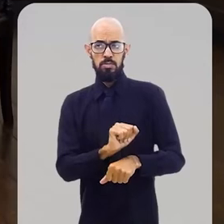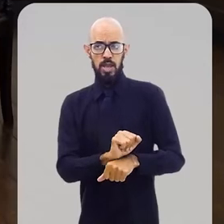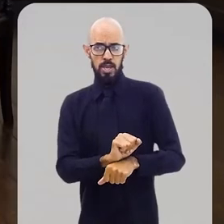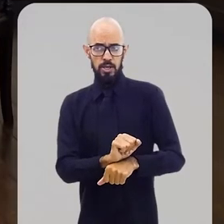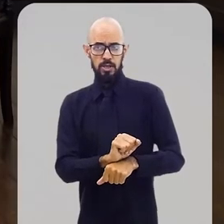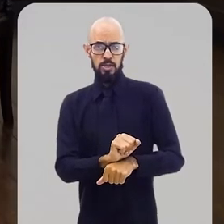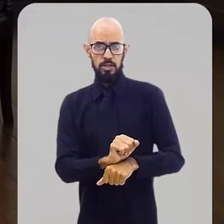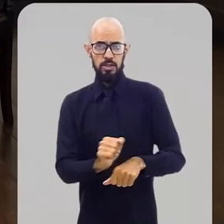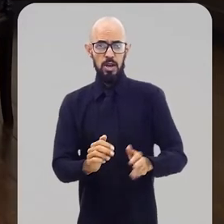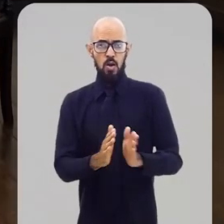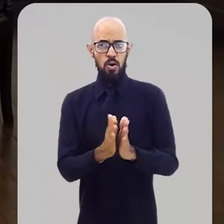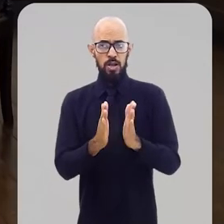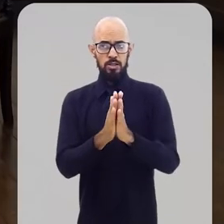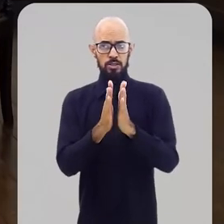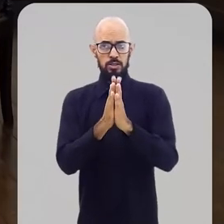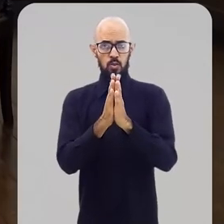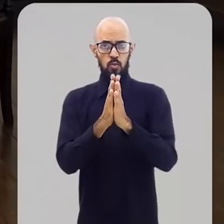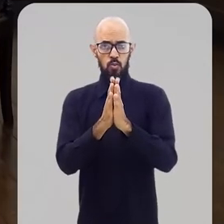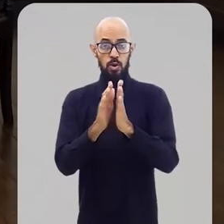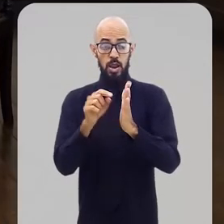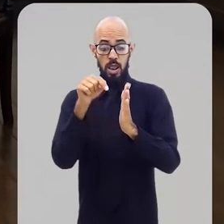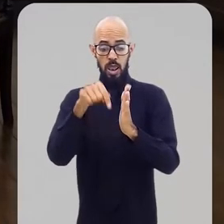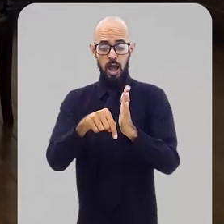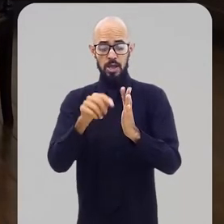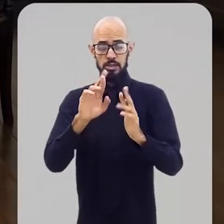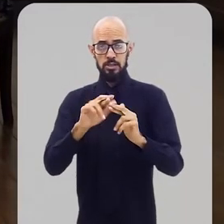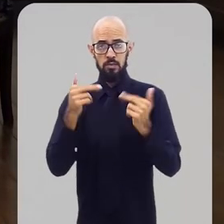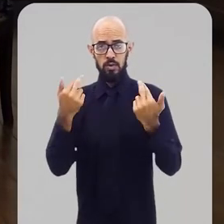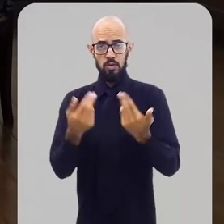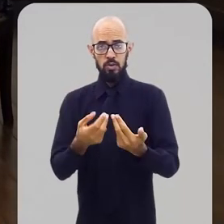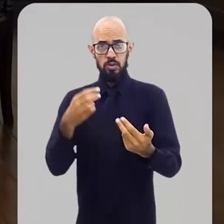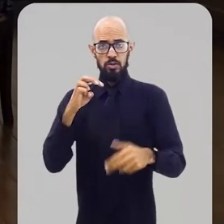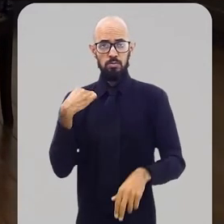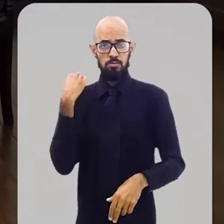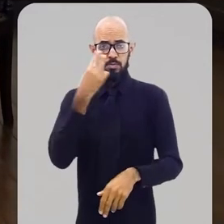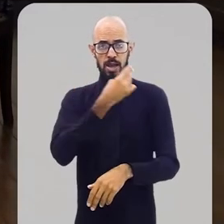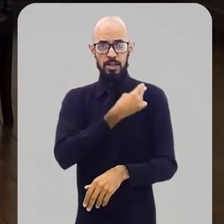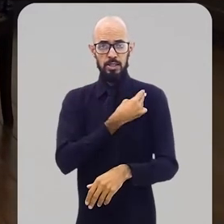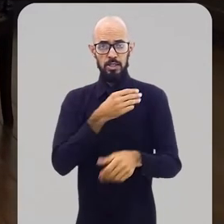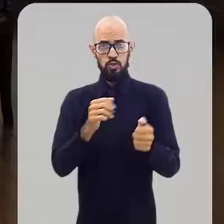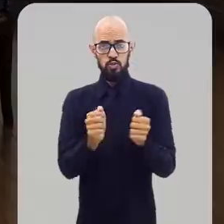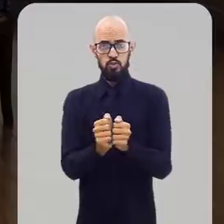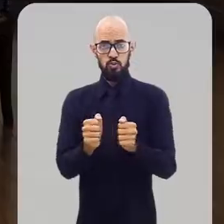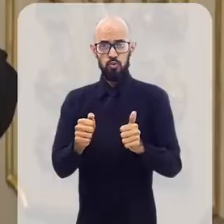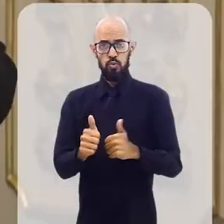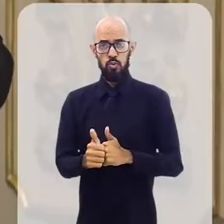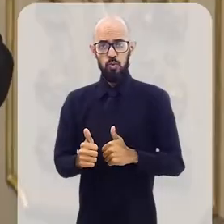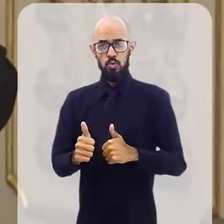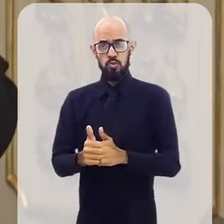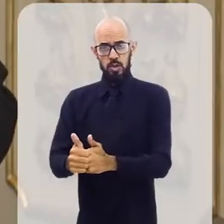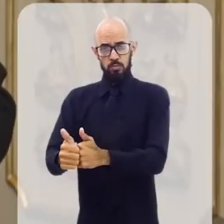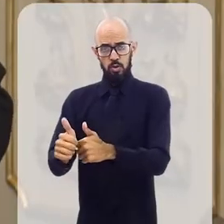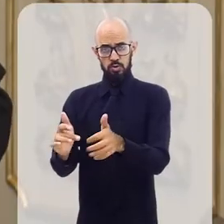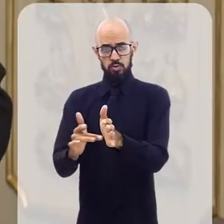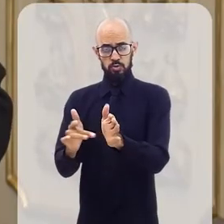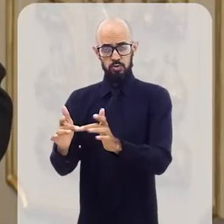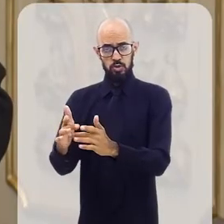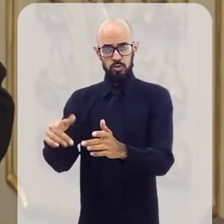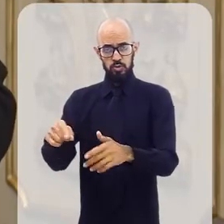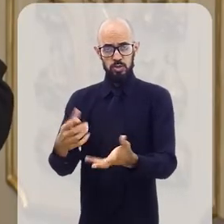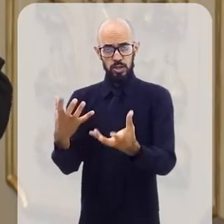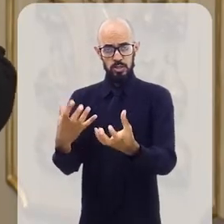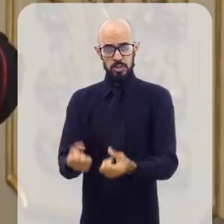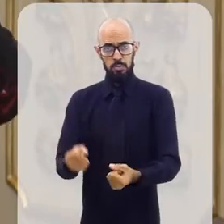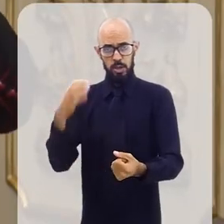aguardem na oração estão lá estavam reunidos Maria com os apóstolos e receberam o Espírito